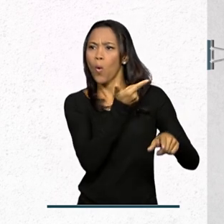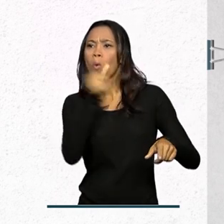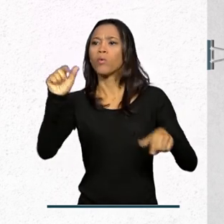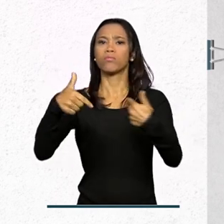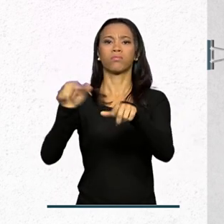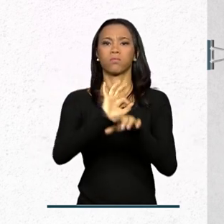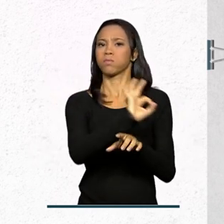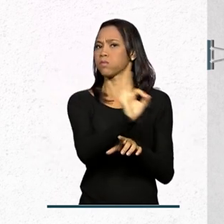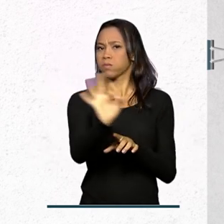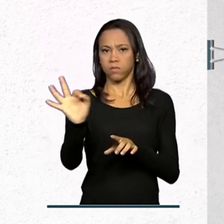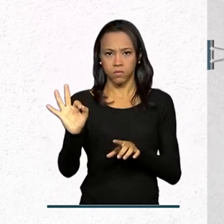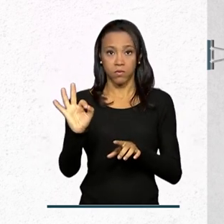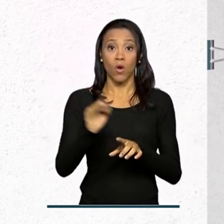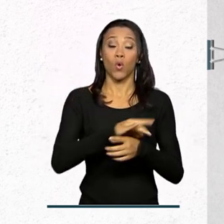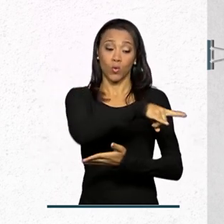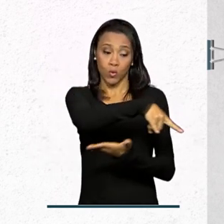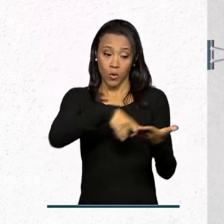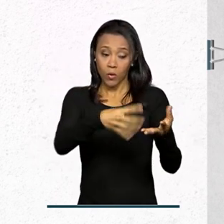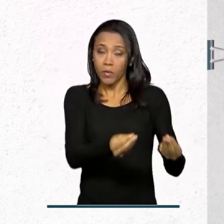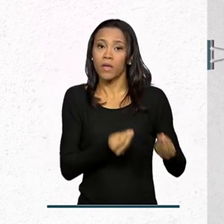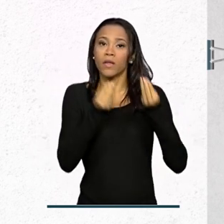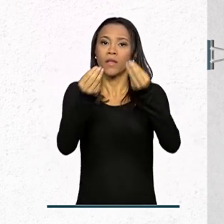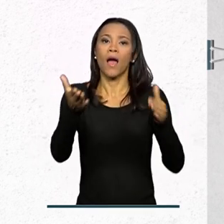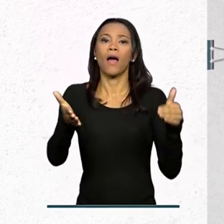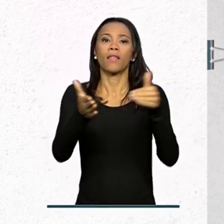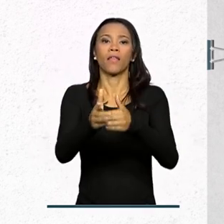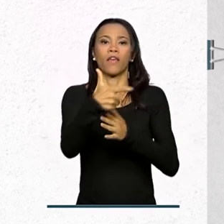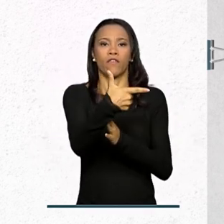renda. Os documentos devem ser entregues até 20 de